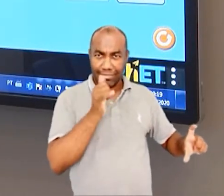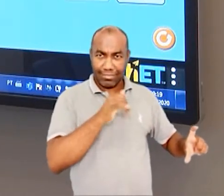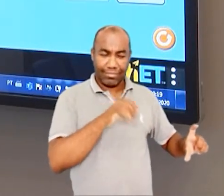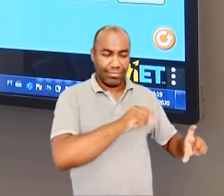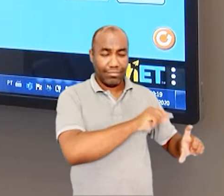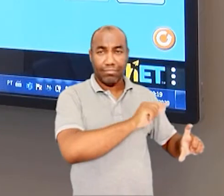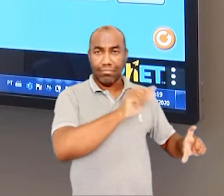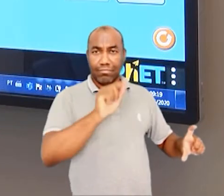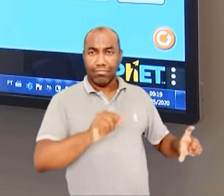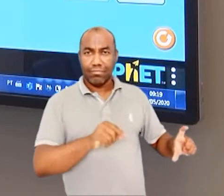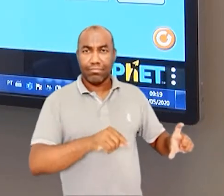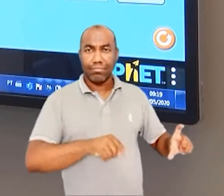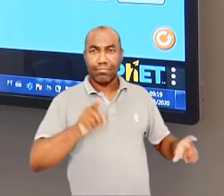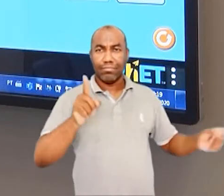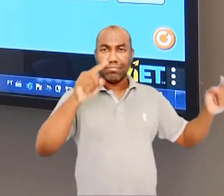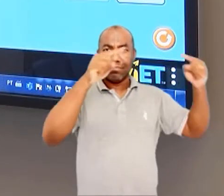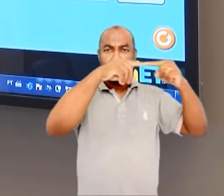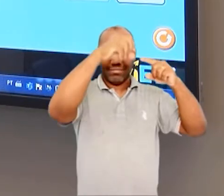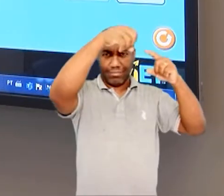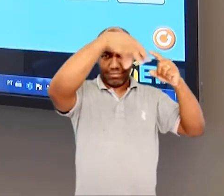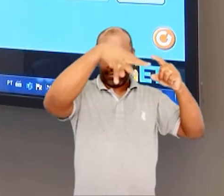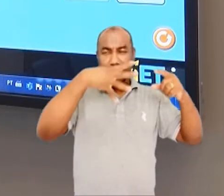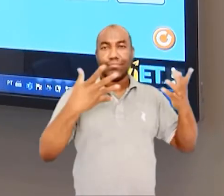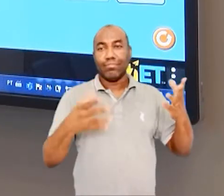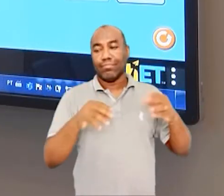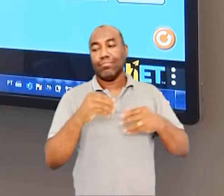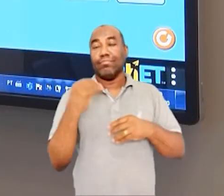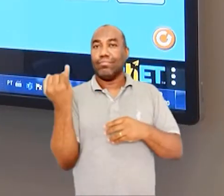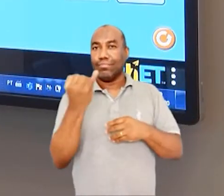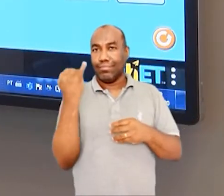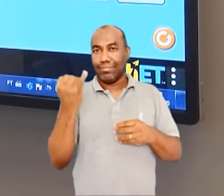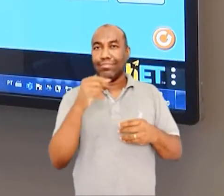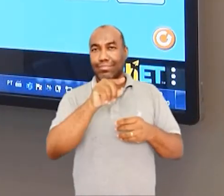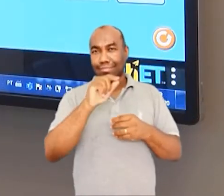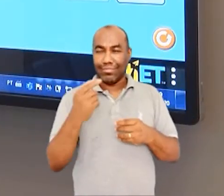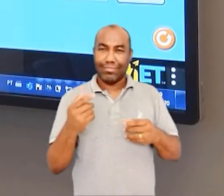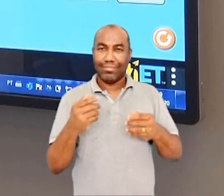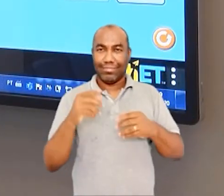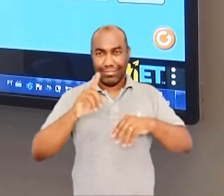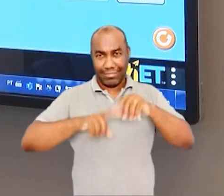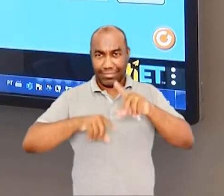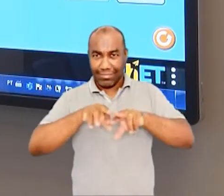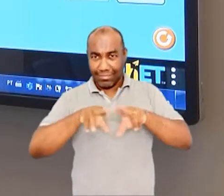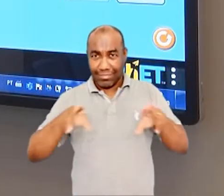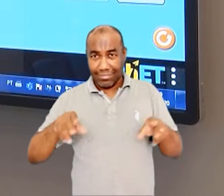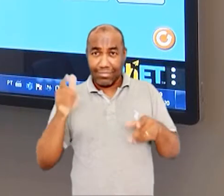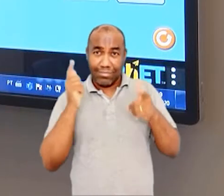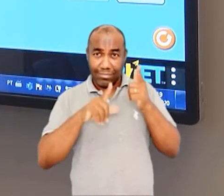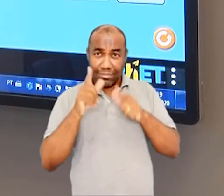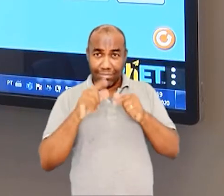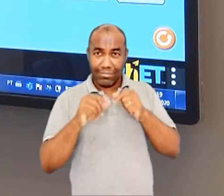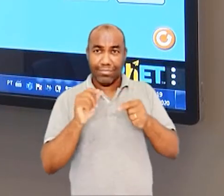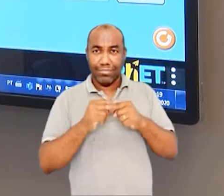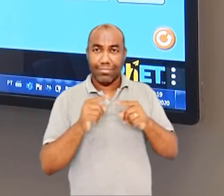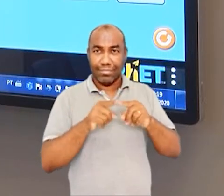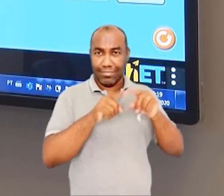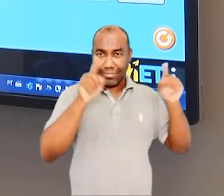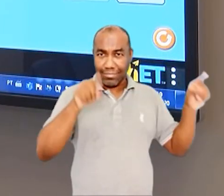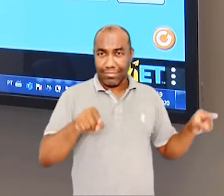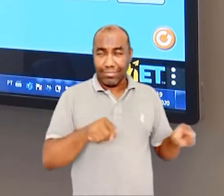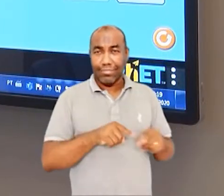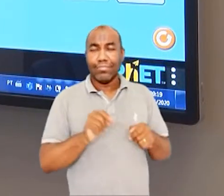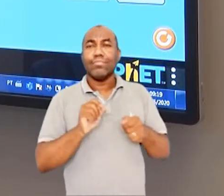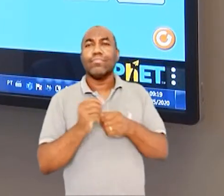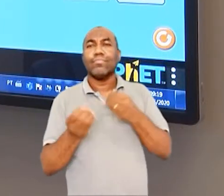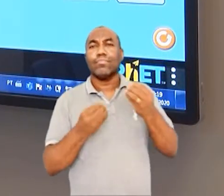duas baterias. Perceba que esse movimento ordenado de elétrons vai do polo positivo para o